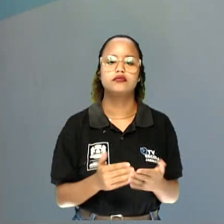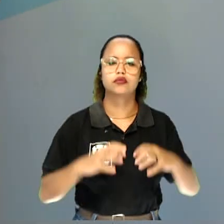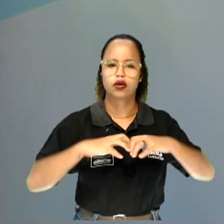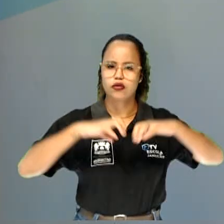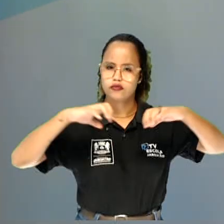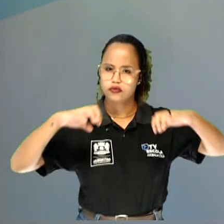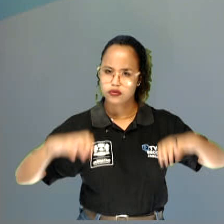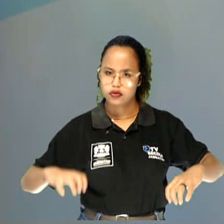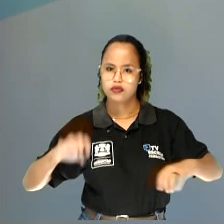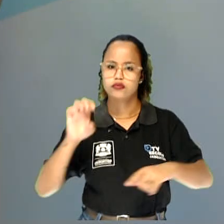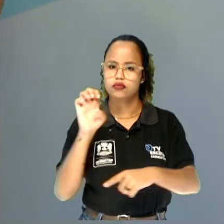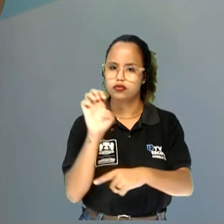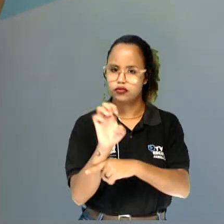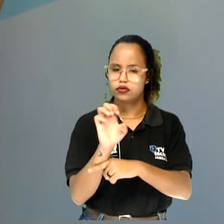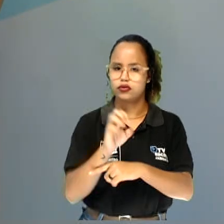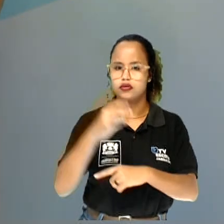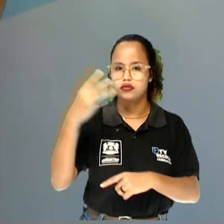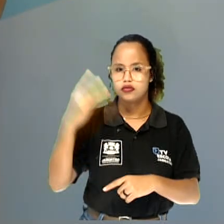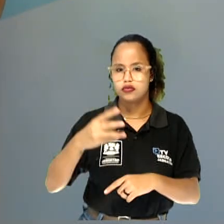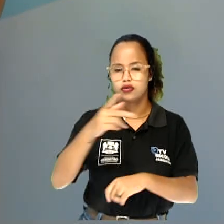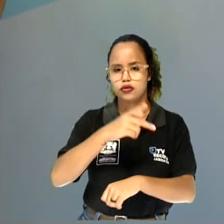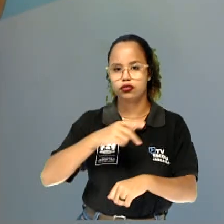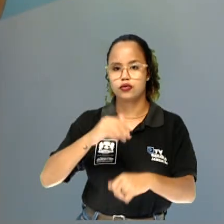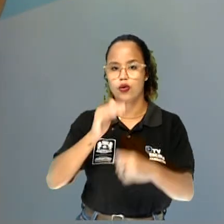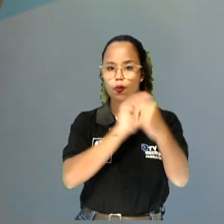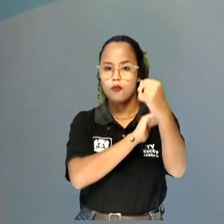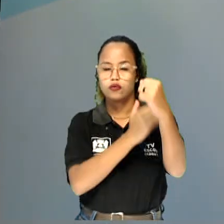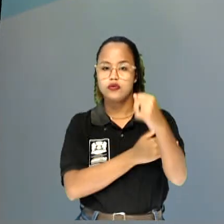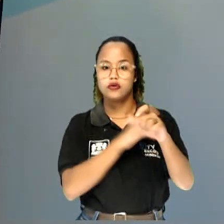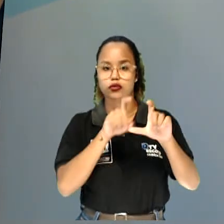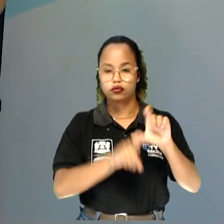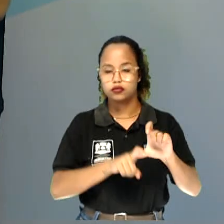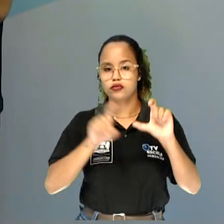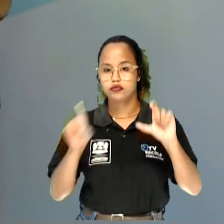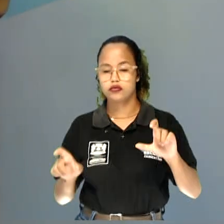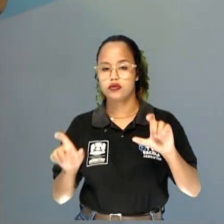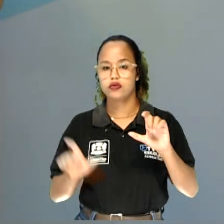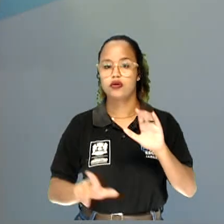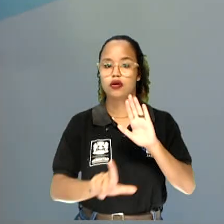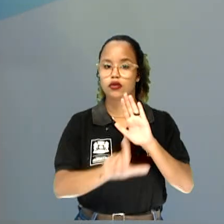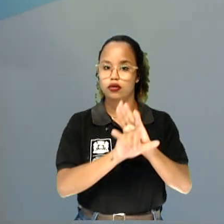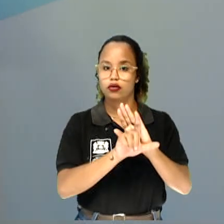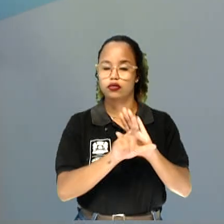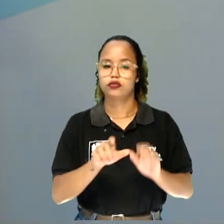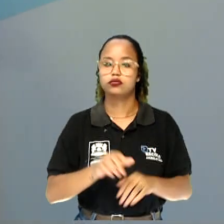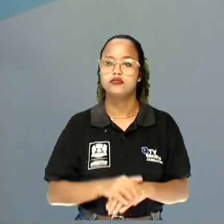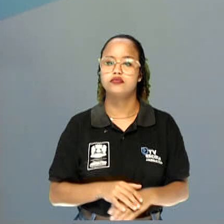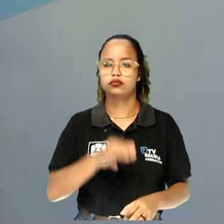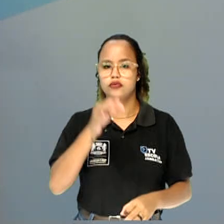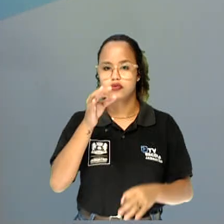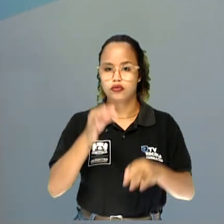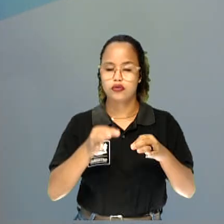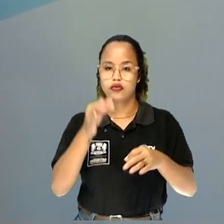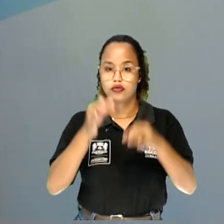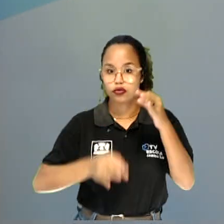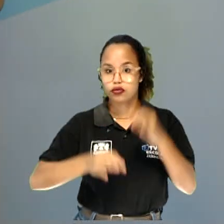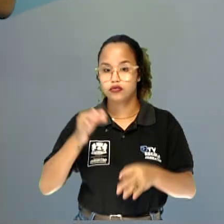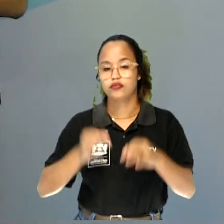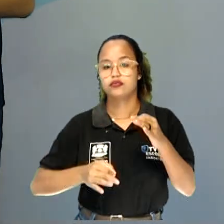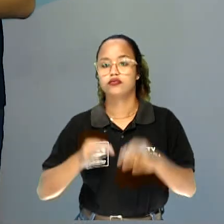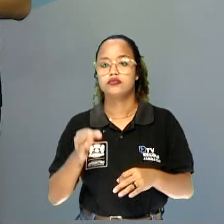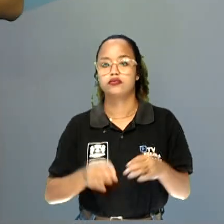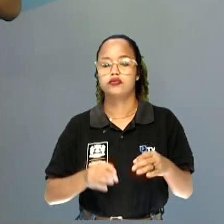Estado brasileiro em 3 poderes independentes, legislativo, executivo e